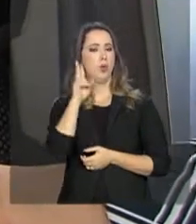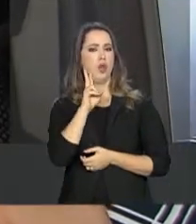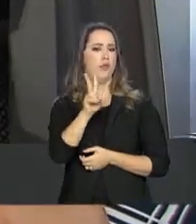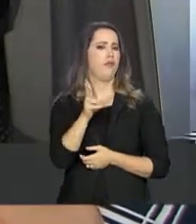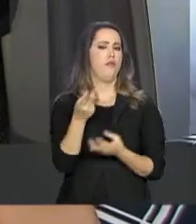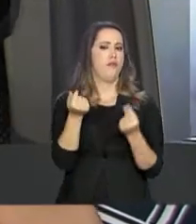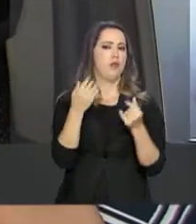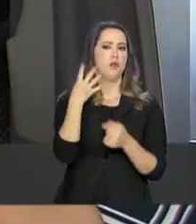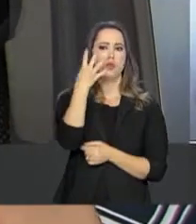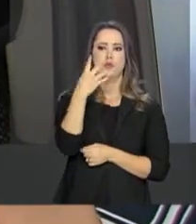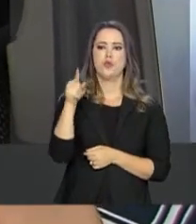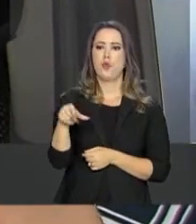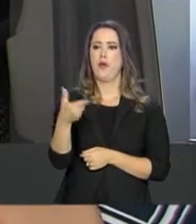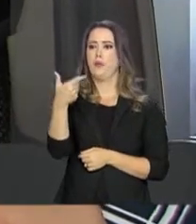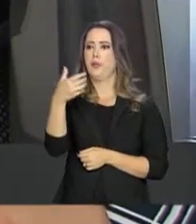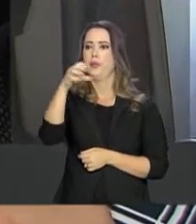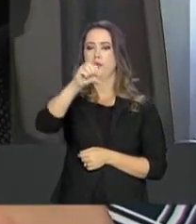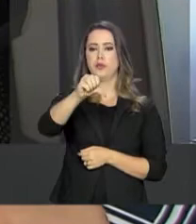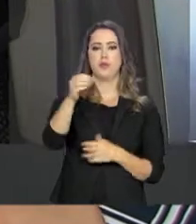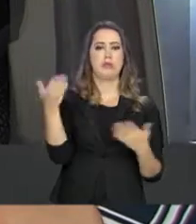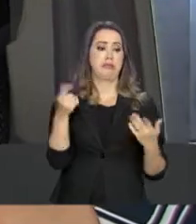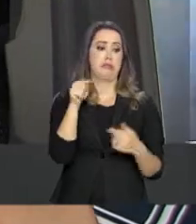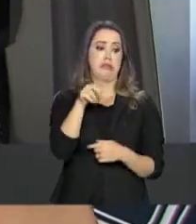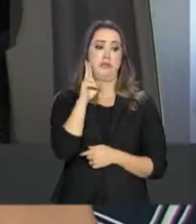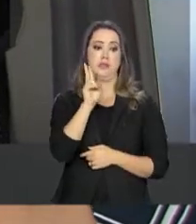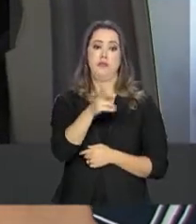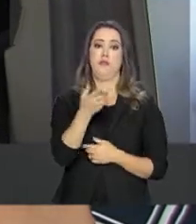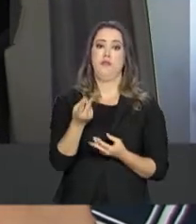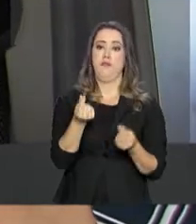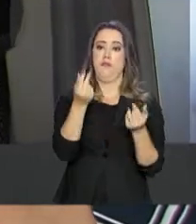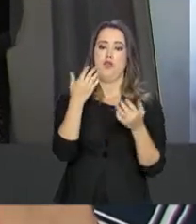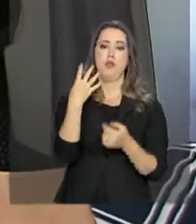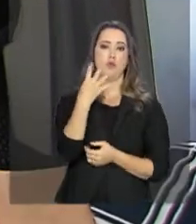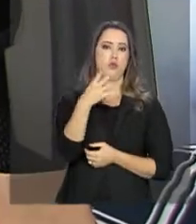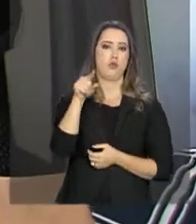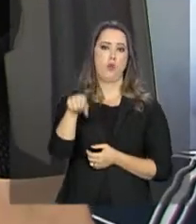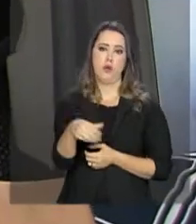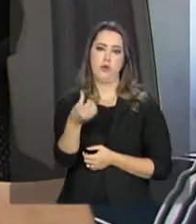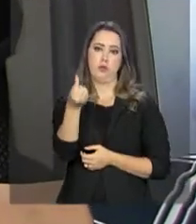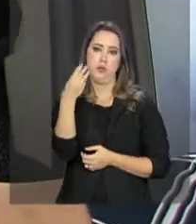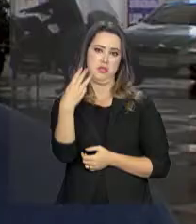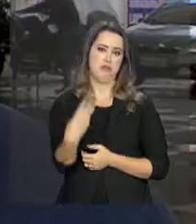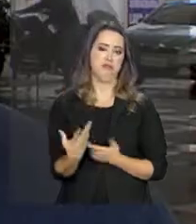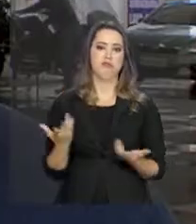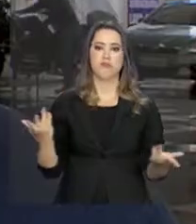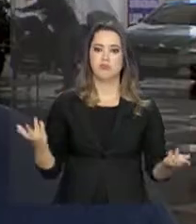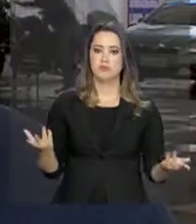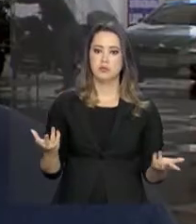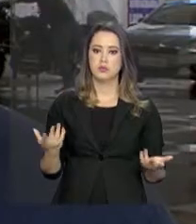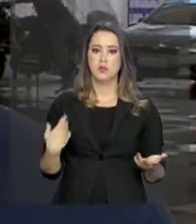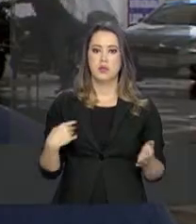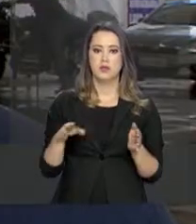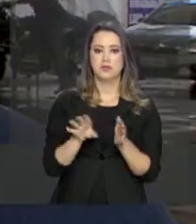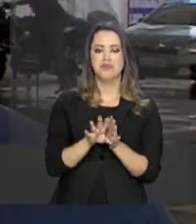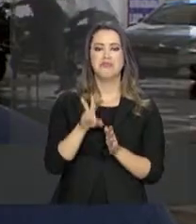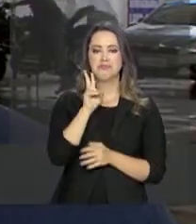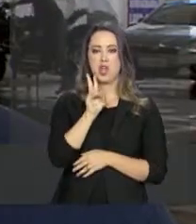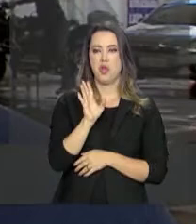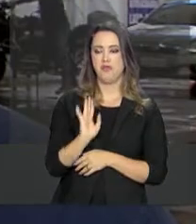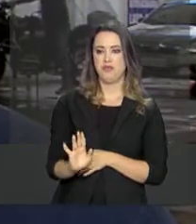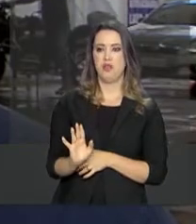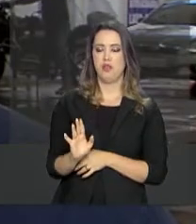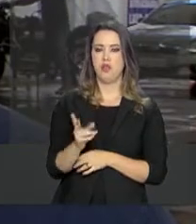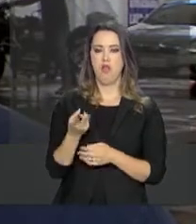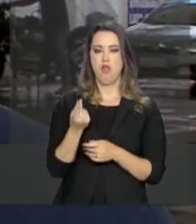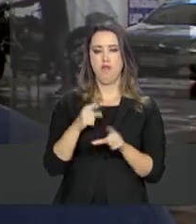de R$ 4,29. E aqui você vê preço de R$ 4,63 e por aí fora, né? Eu cheguei a ver variação